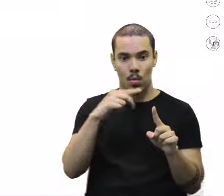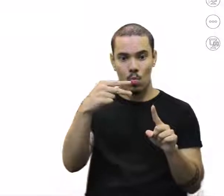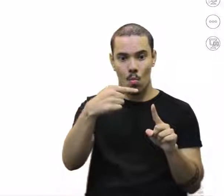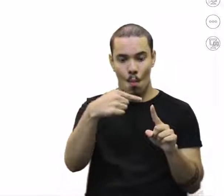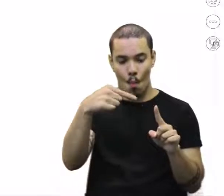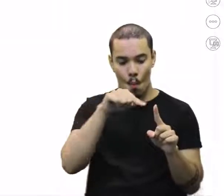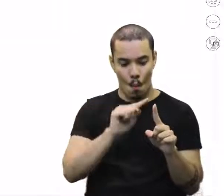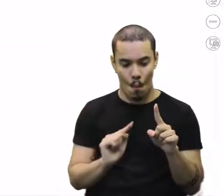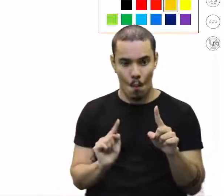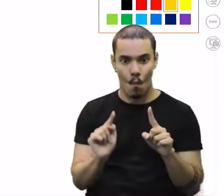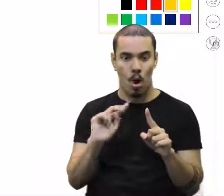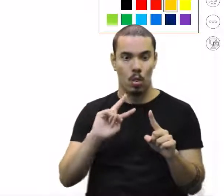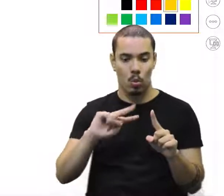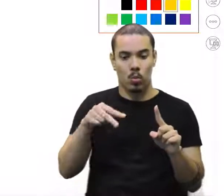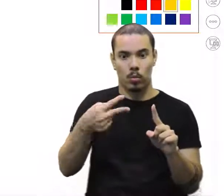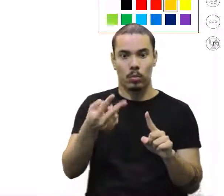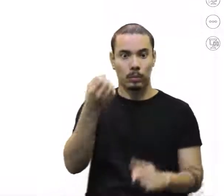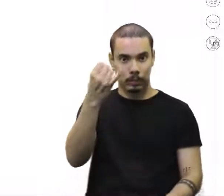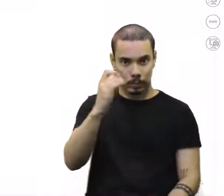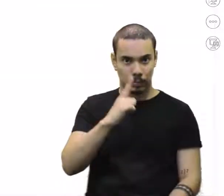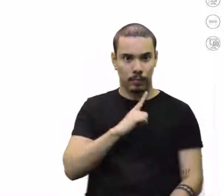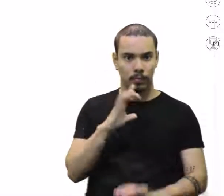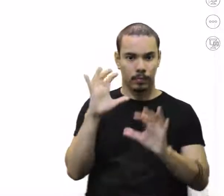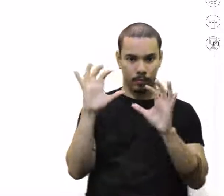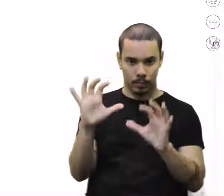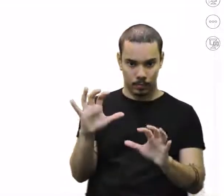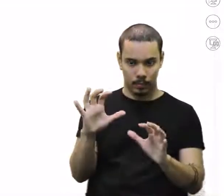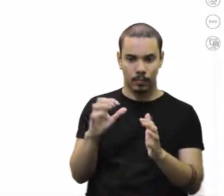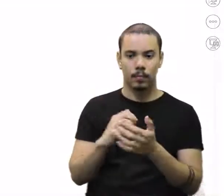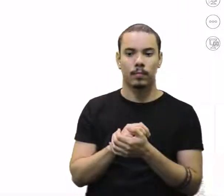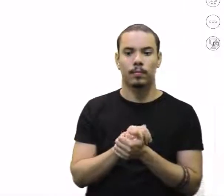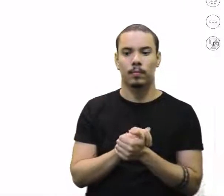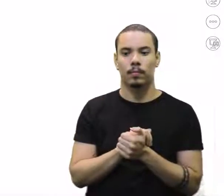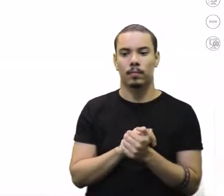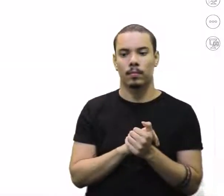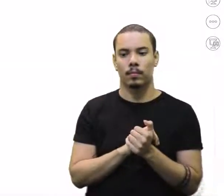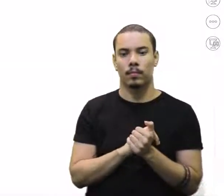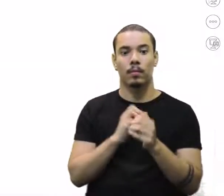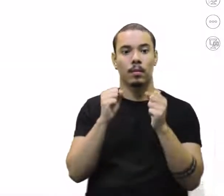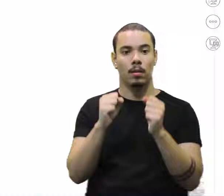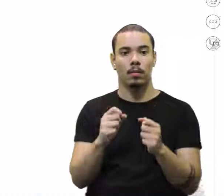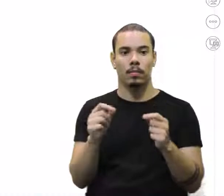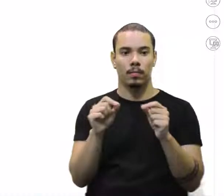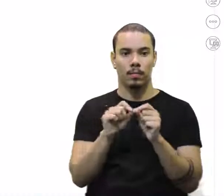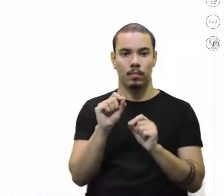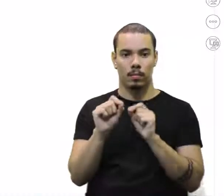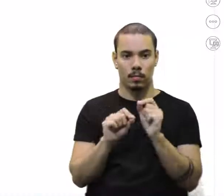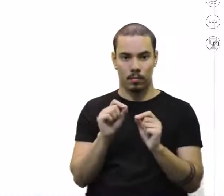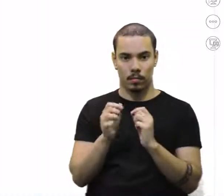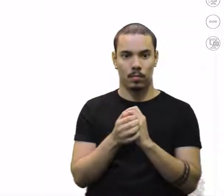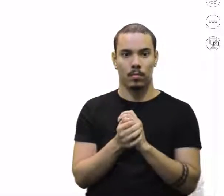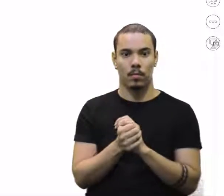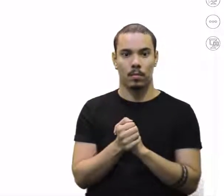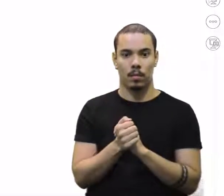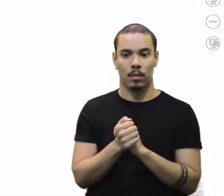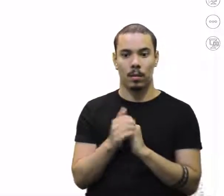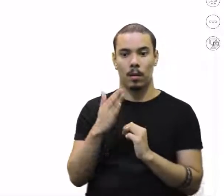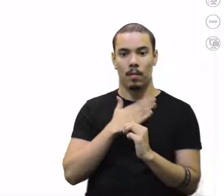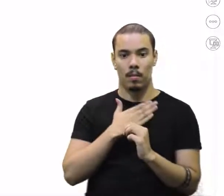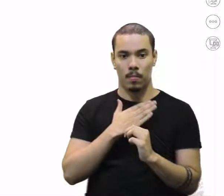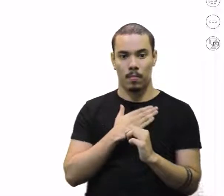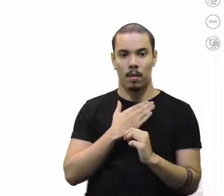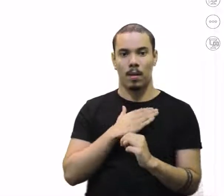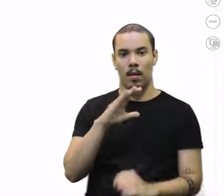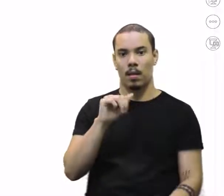duplas. Então, se tem a presença de ligação dupla, eu posso dizer que a minha cadeia ela é o quê? Saturada